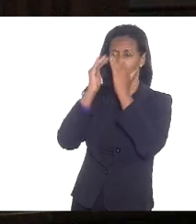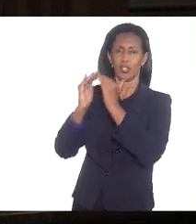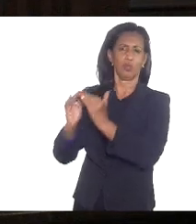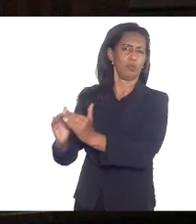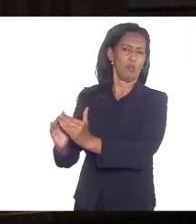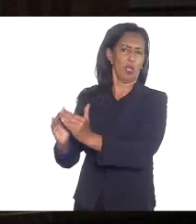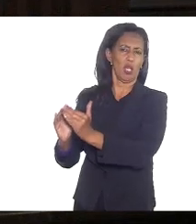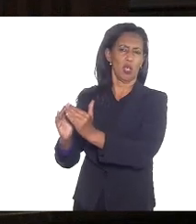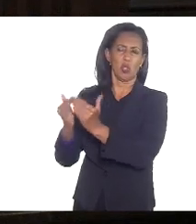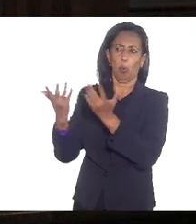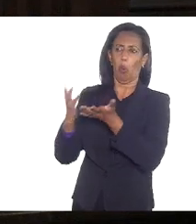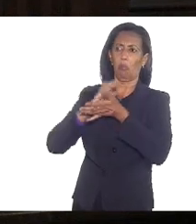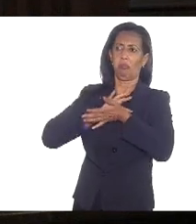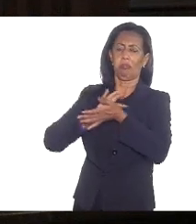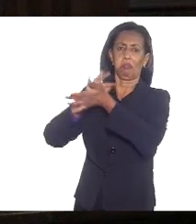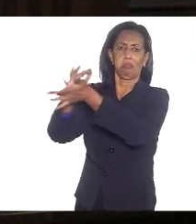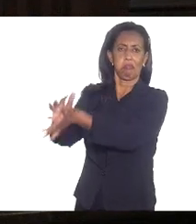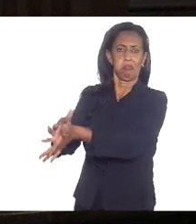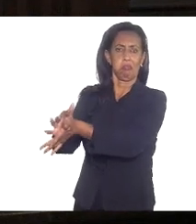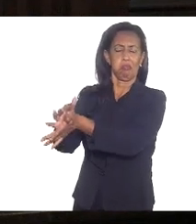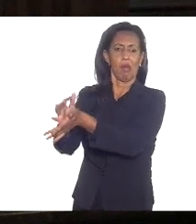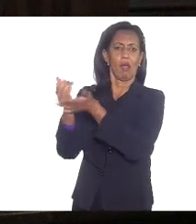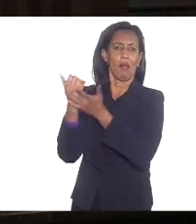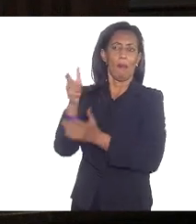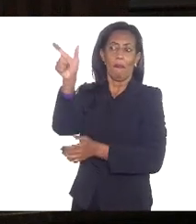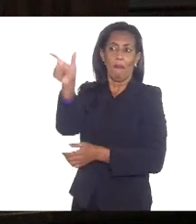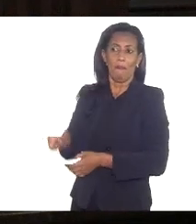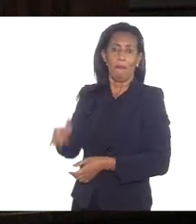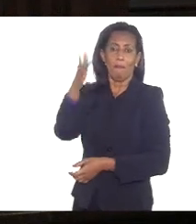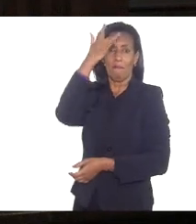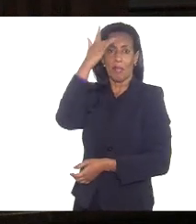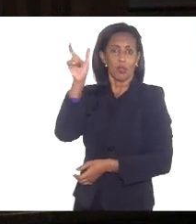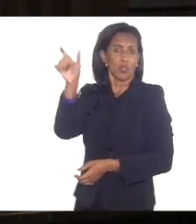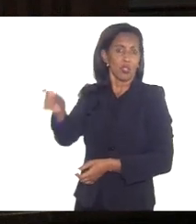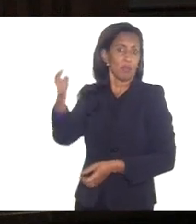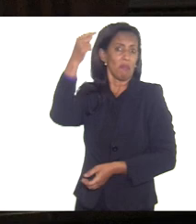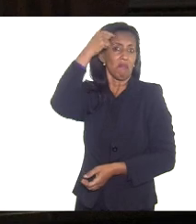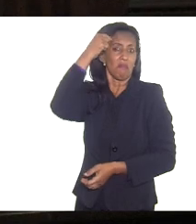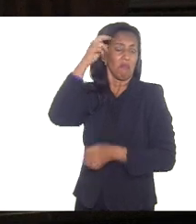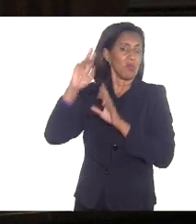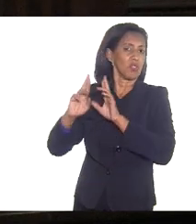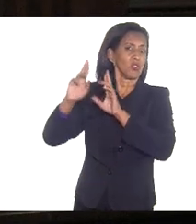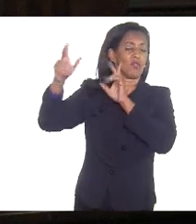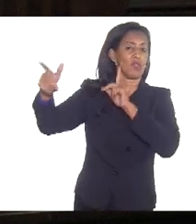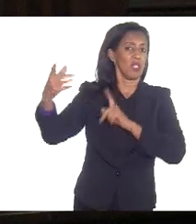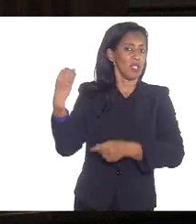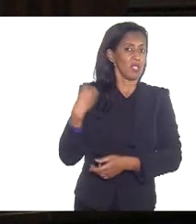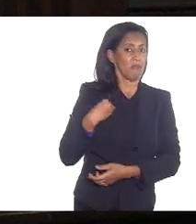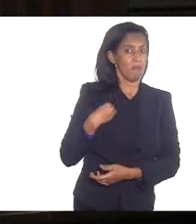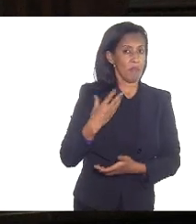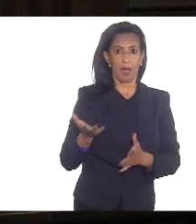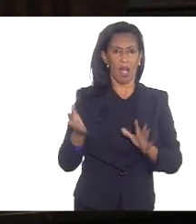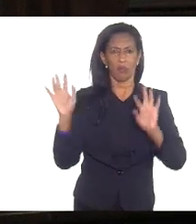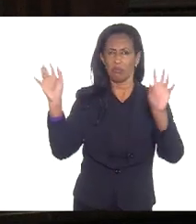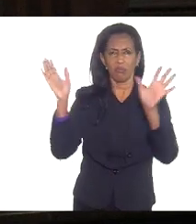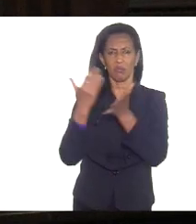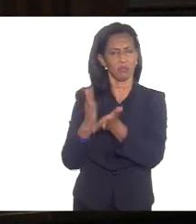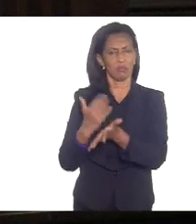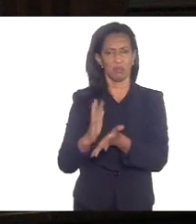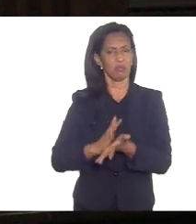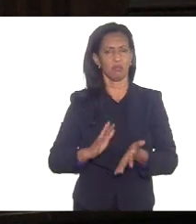desrespeitemos, ofendamos pessoas que têm uma inclinação a esse tipo de pecado. Não, não tem nada